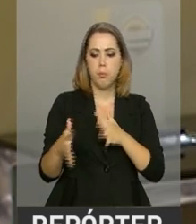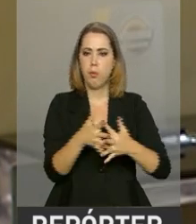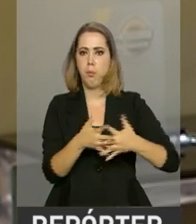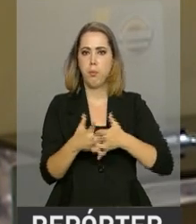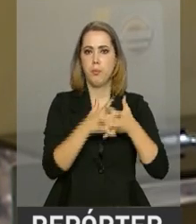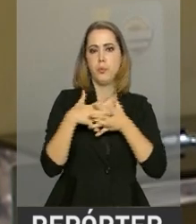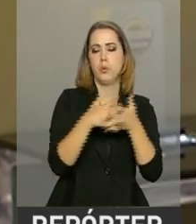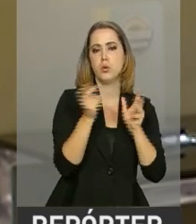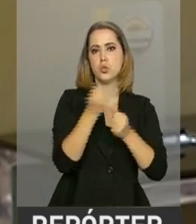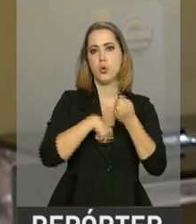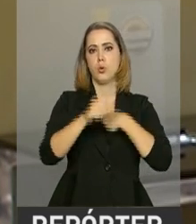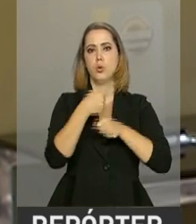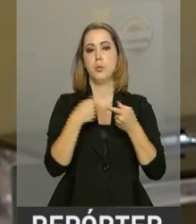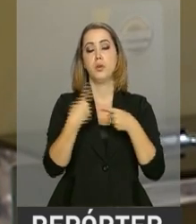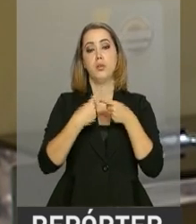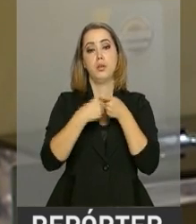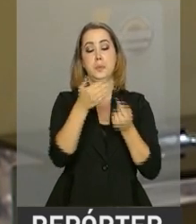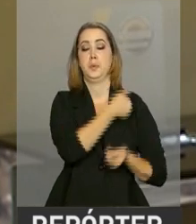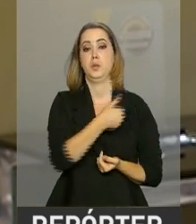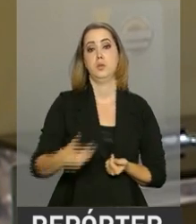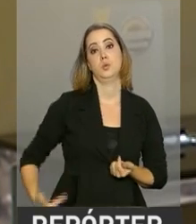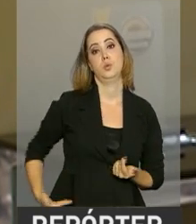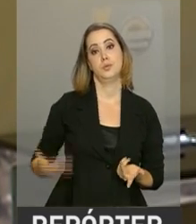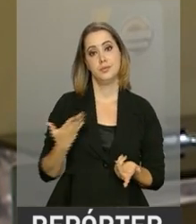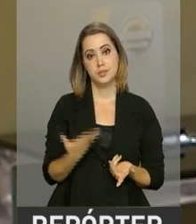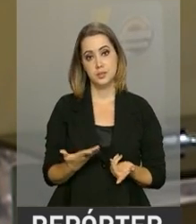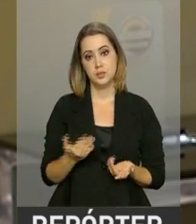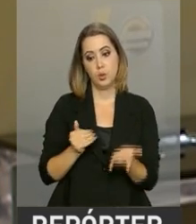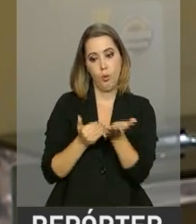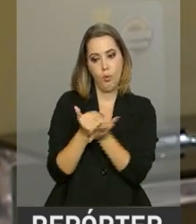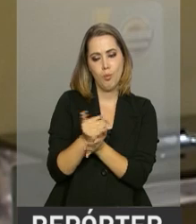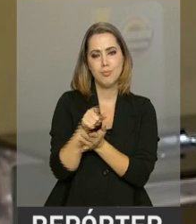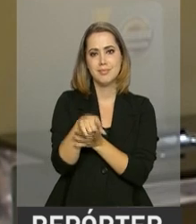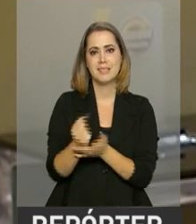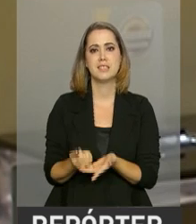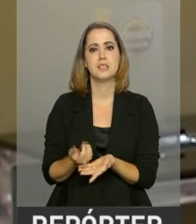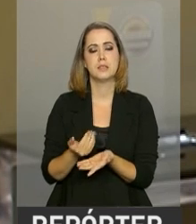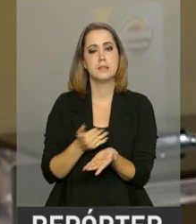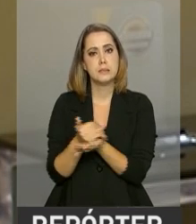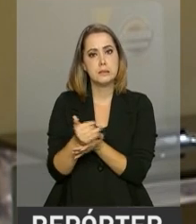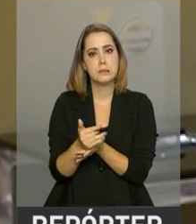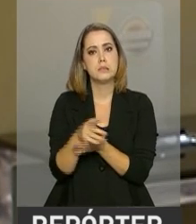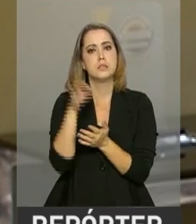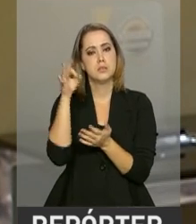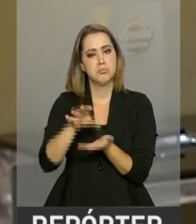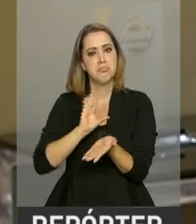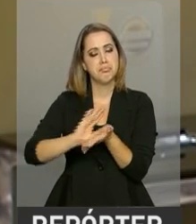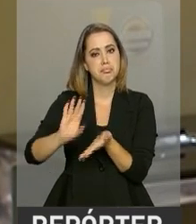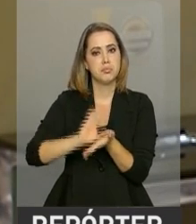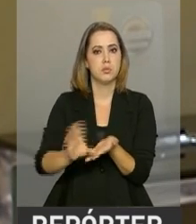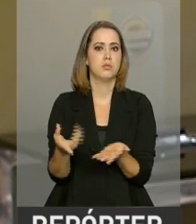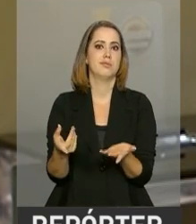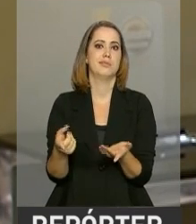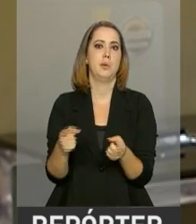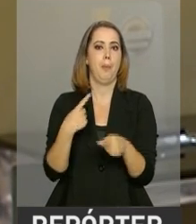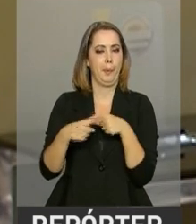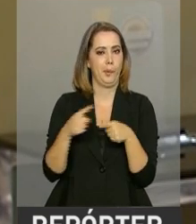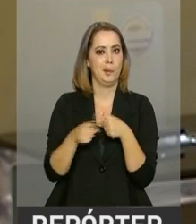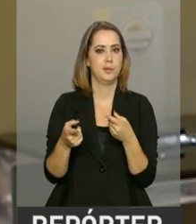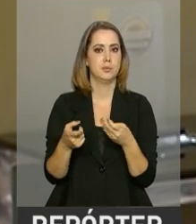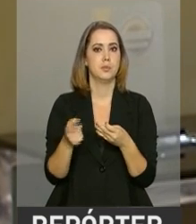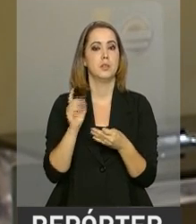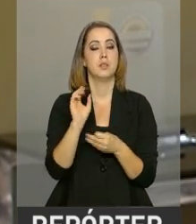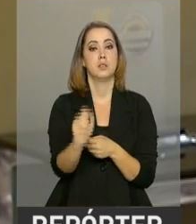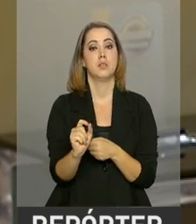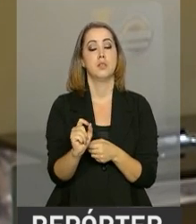eh porque o governo que seria a a fonte mais segura de investimento começa a não ser mais assim isso eh